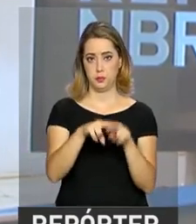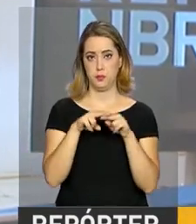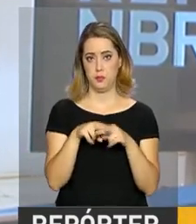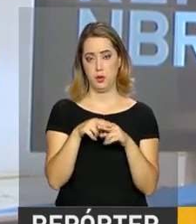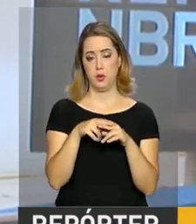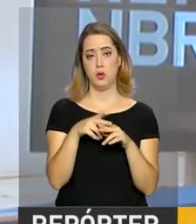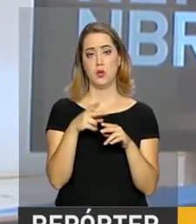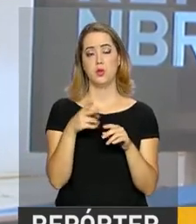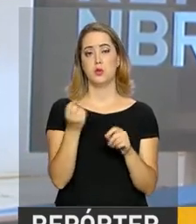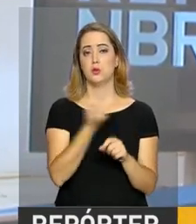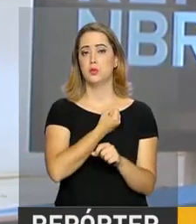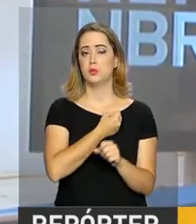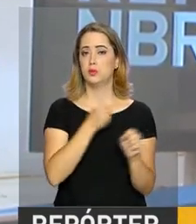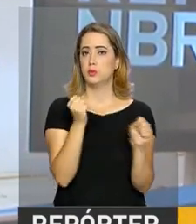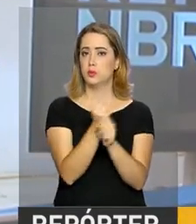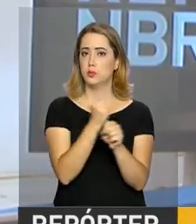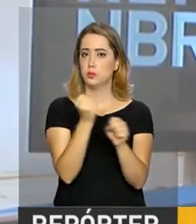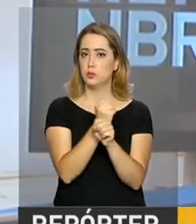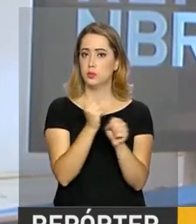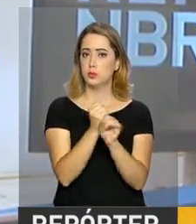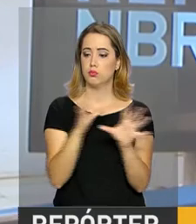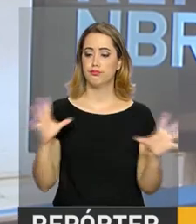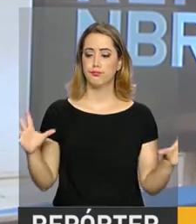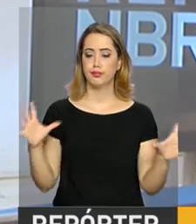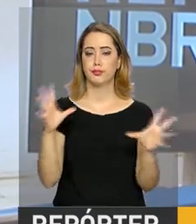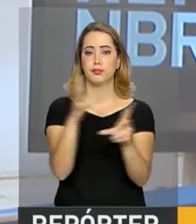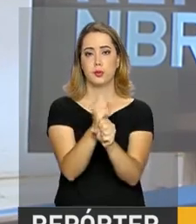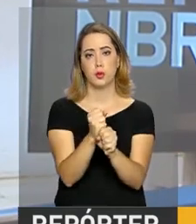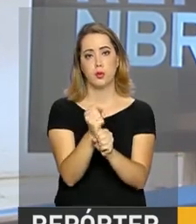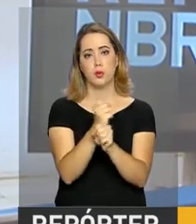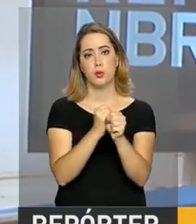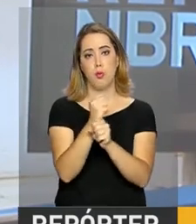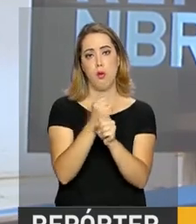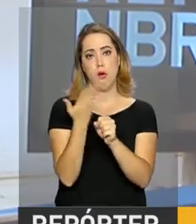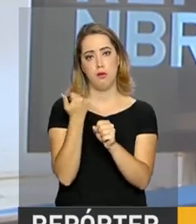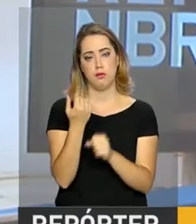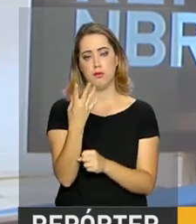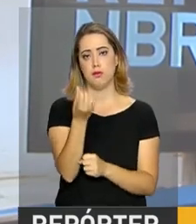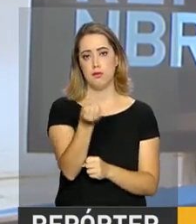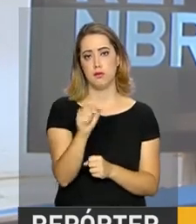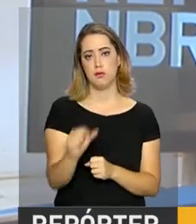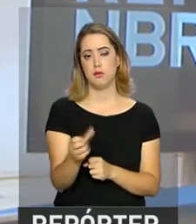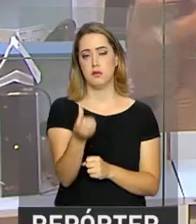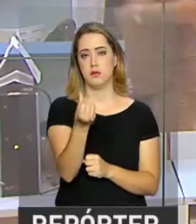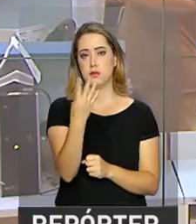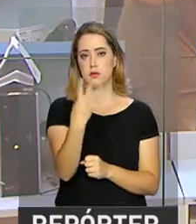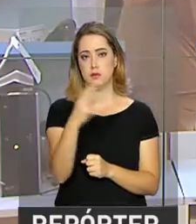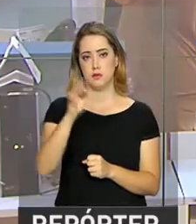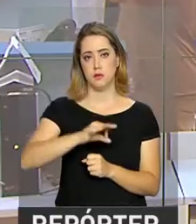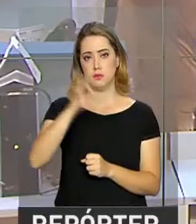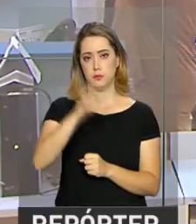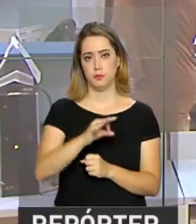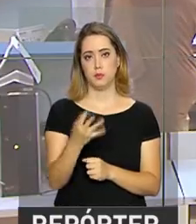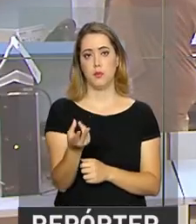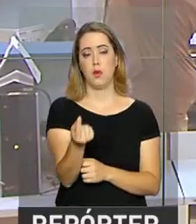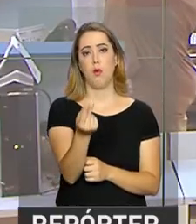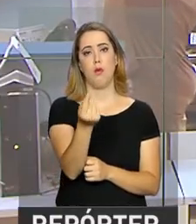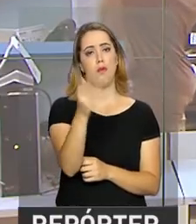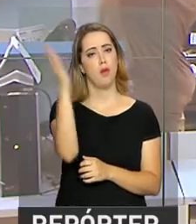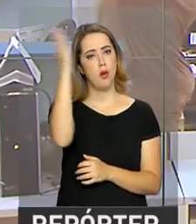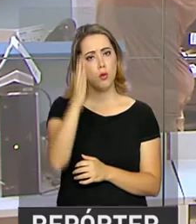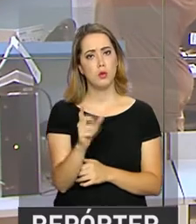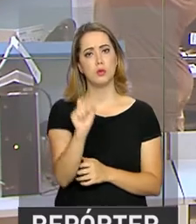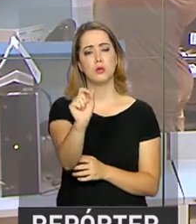construção civil no país fechar um ano passado em 6,1 64% o custo nacional da construção